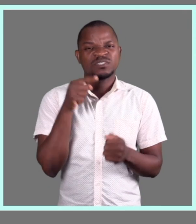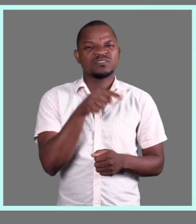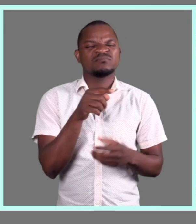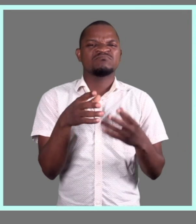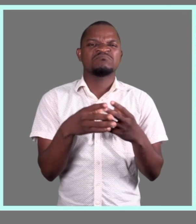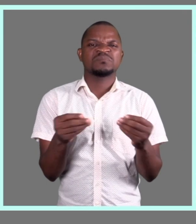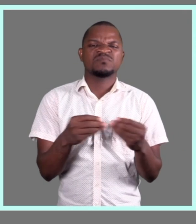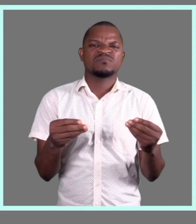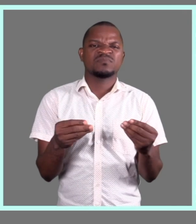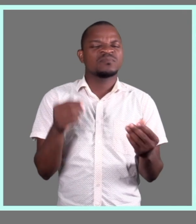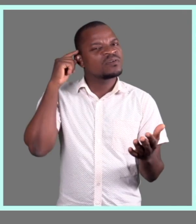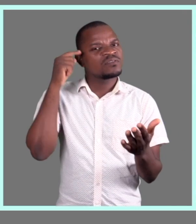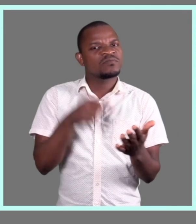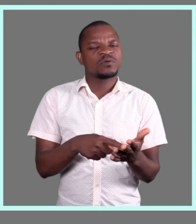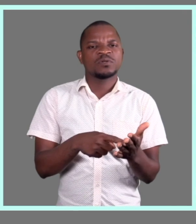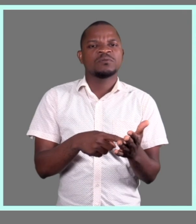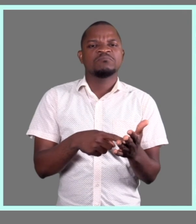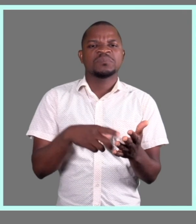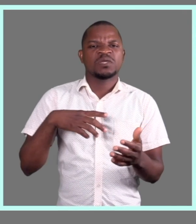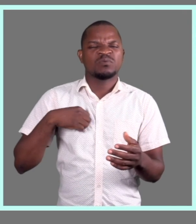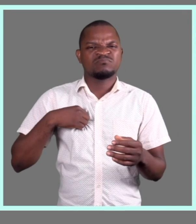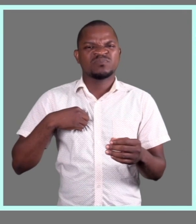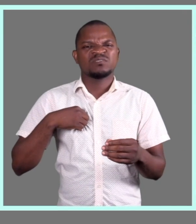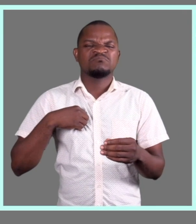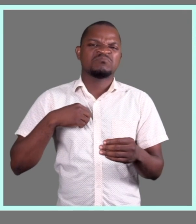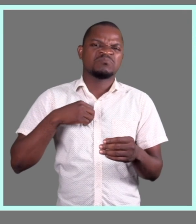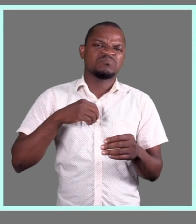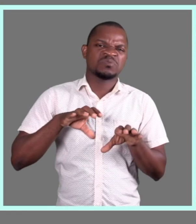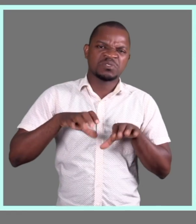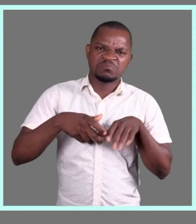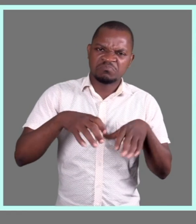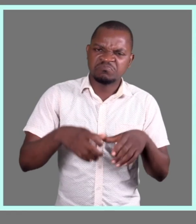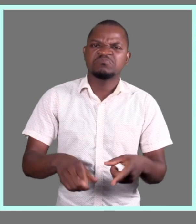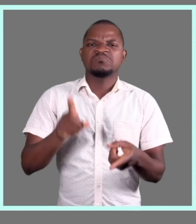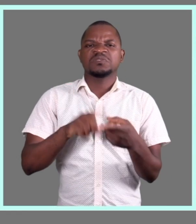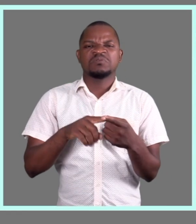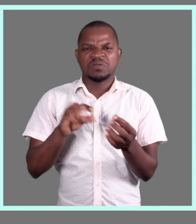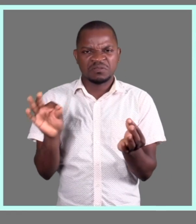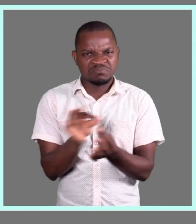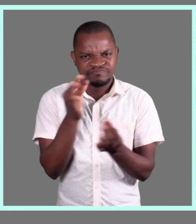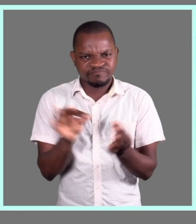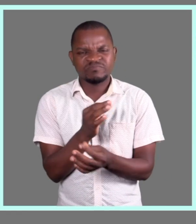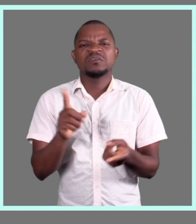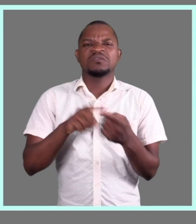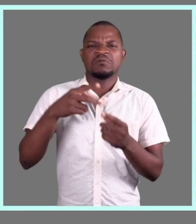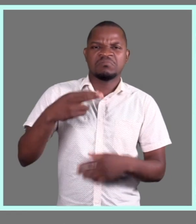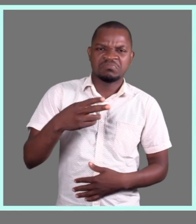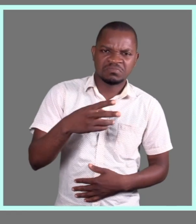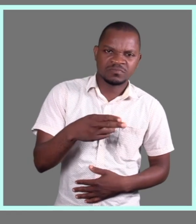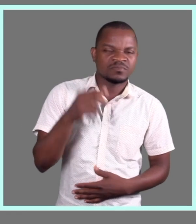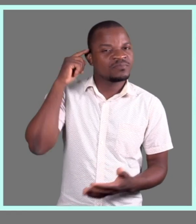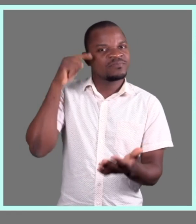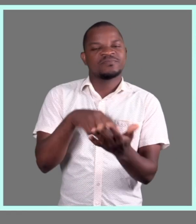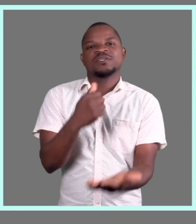material, que são 2 rolos, linha, tesoura. Isso me ajudou